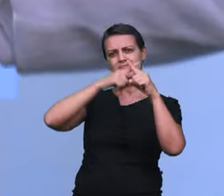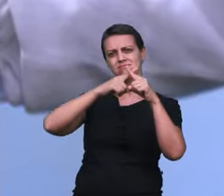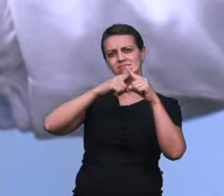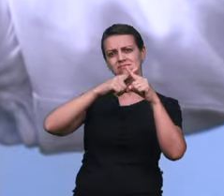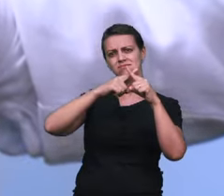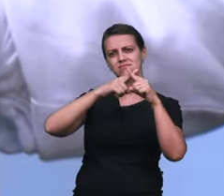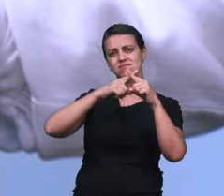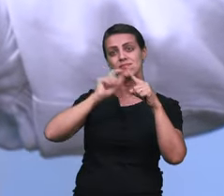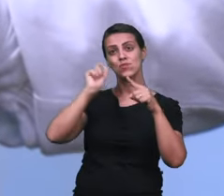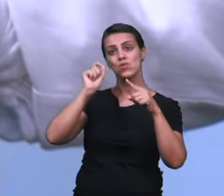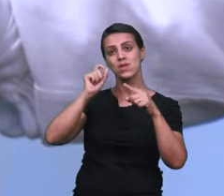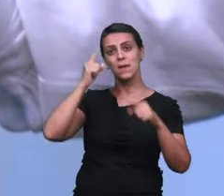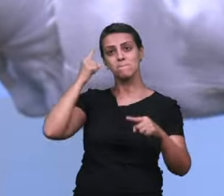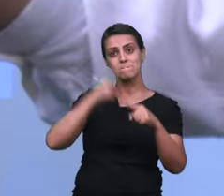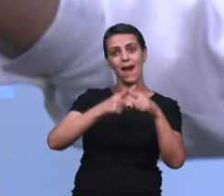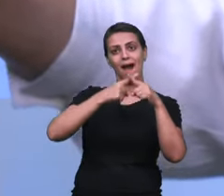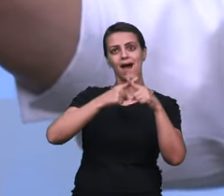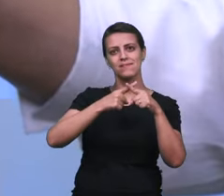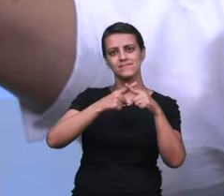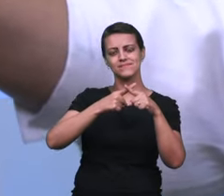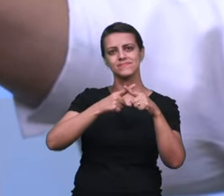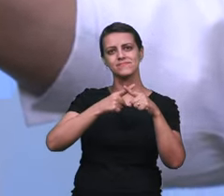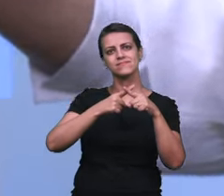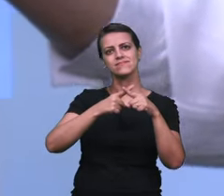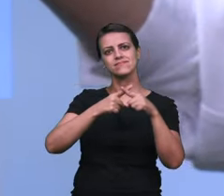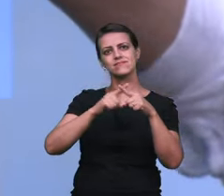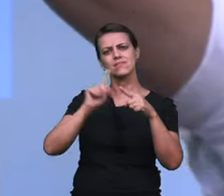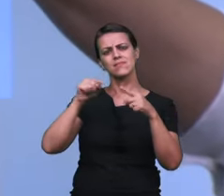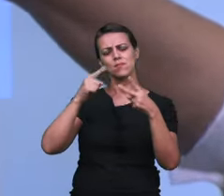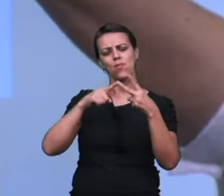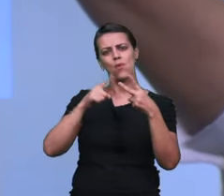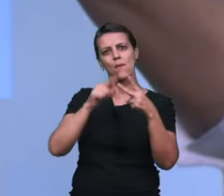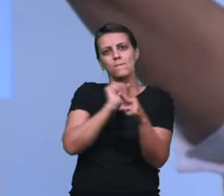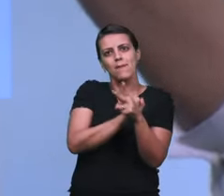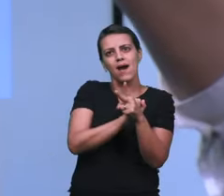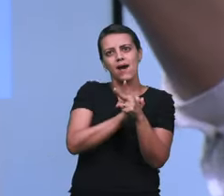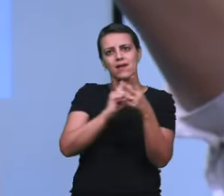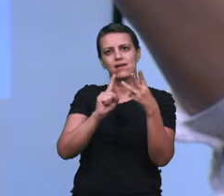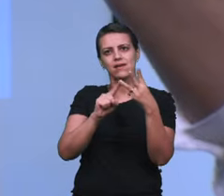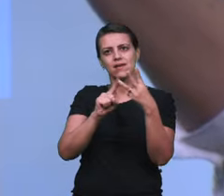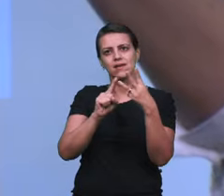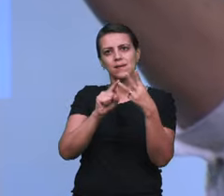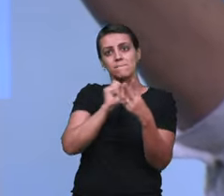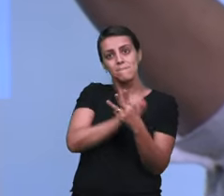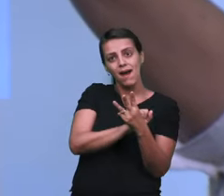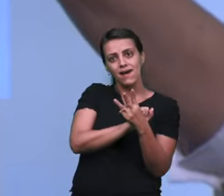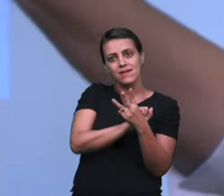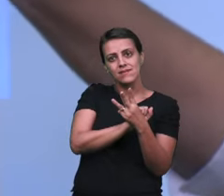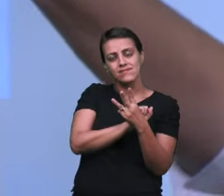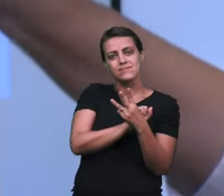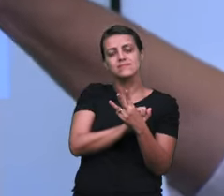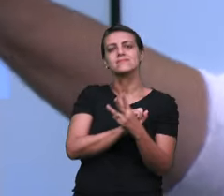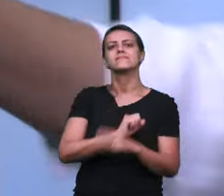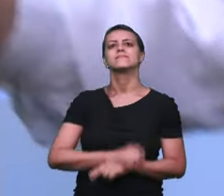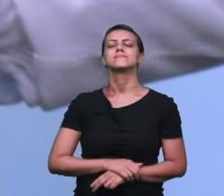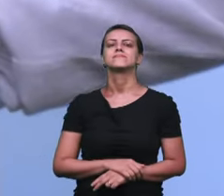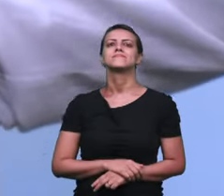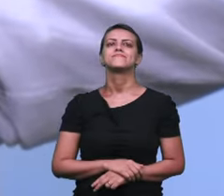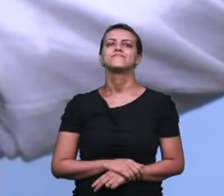de uma batida. Aqui é pausa, pausa. Então nós vamos fazer